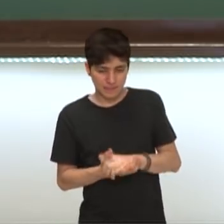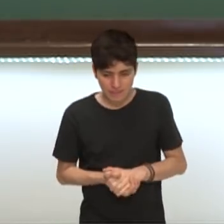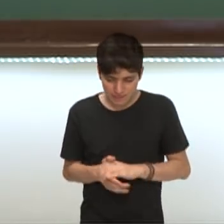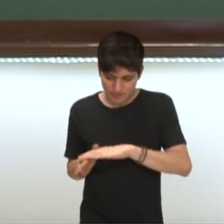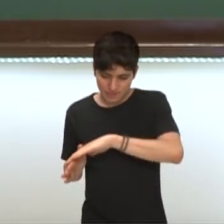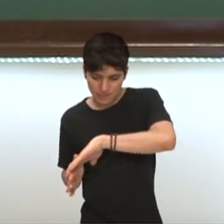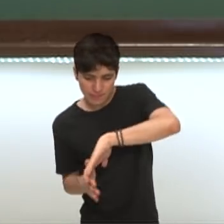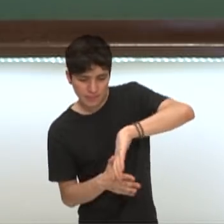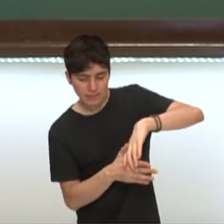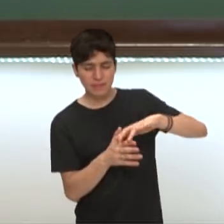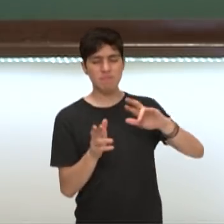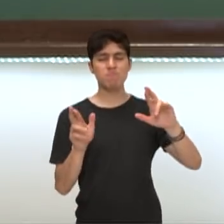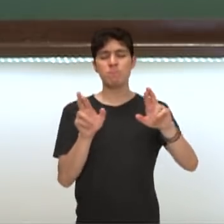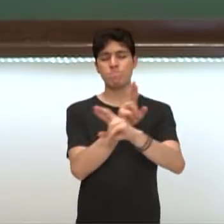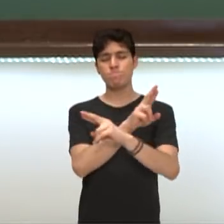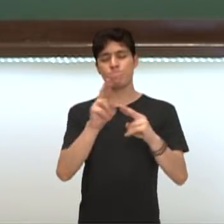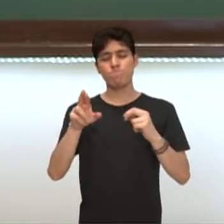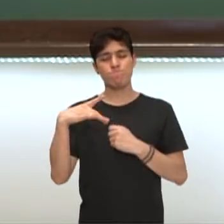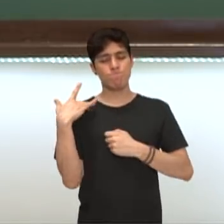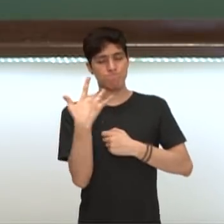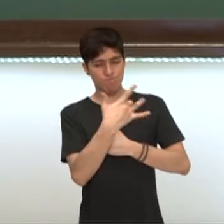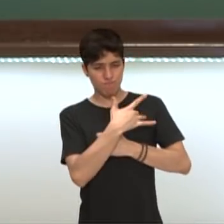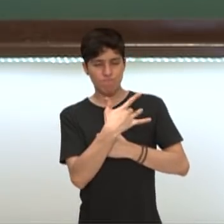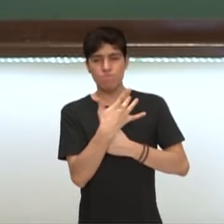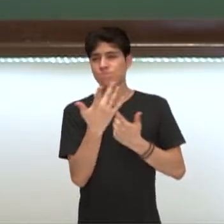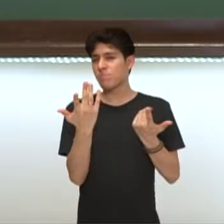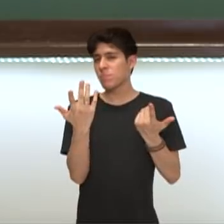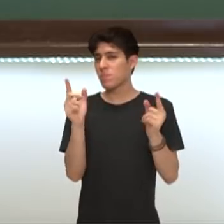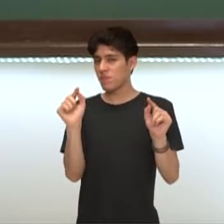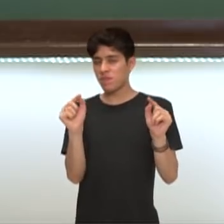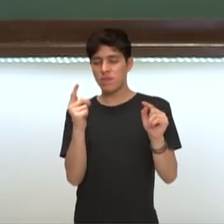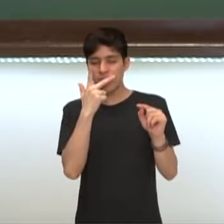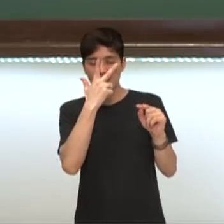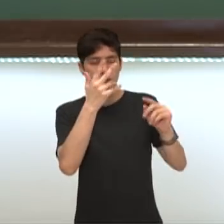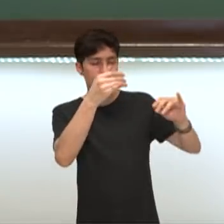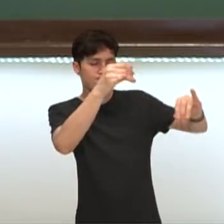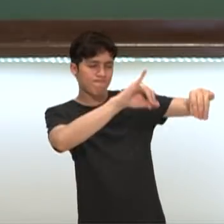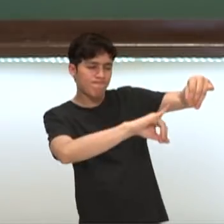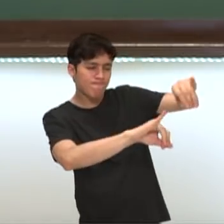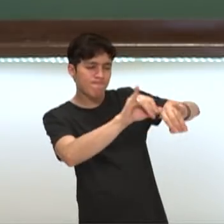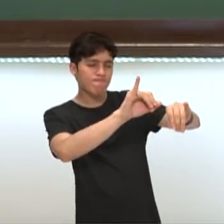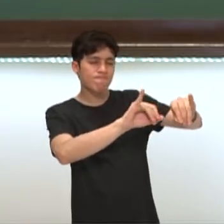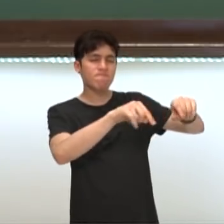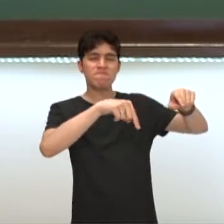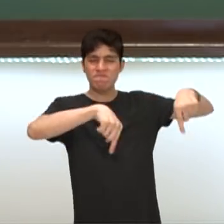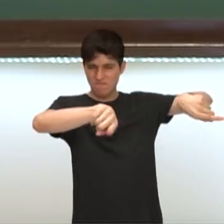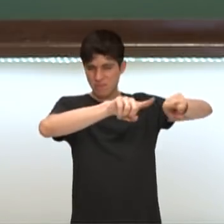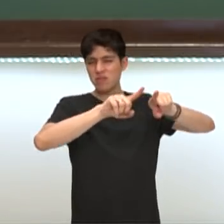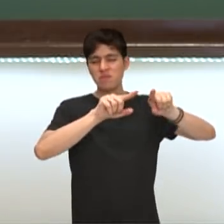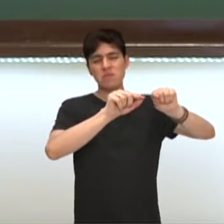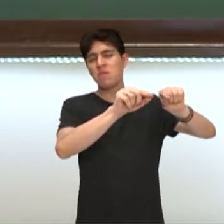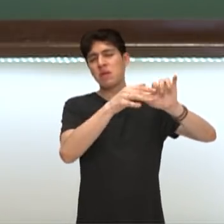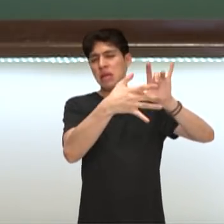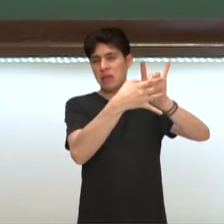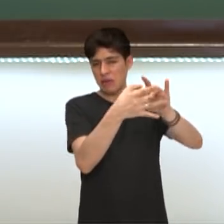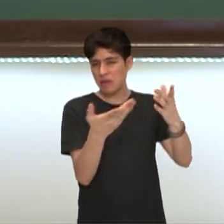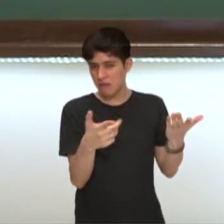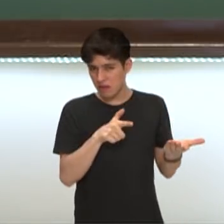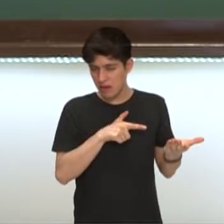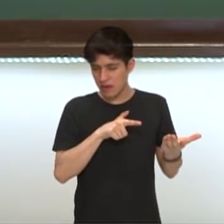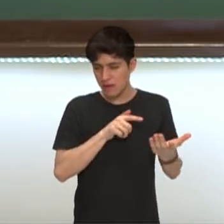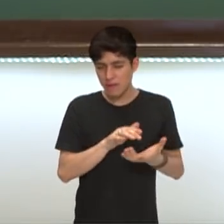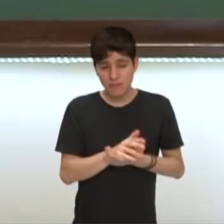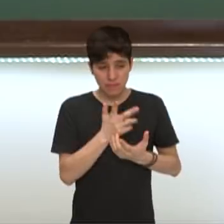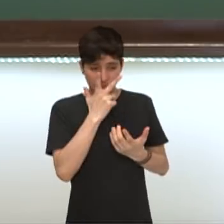assim, substâncias sintéticas produzidas aí com esses elementos, né, que fazem esse tipo de ligação e que